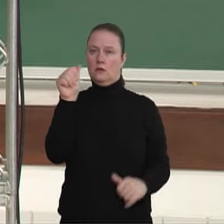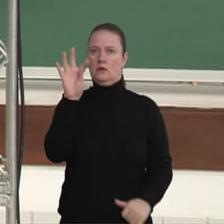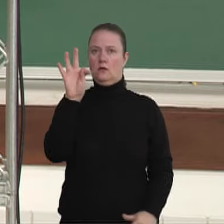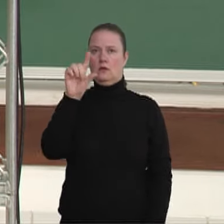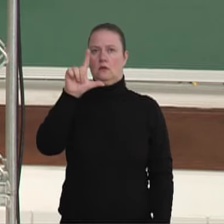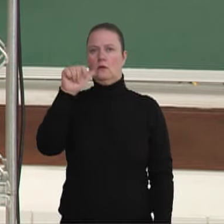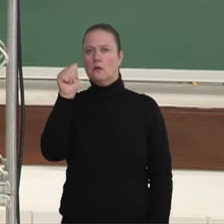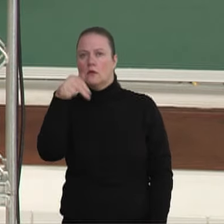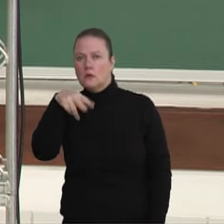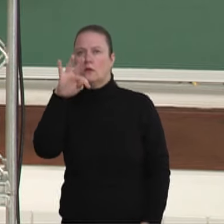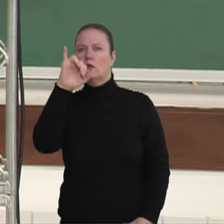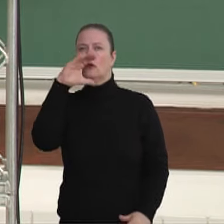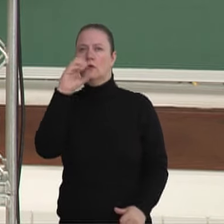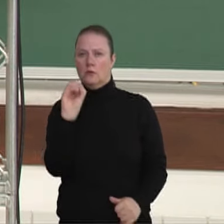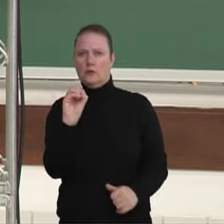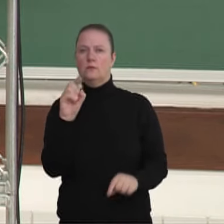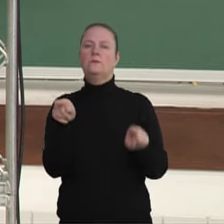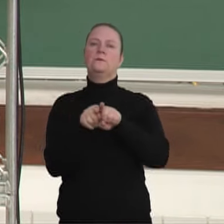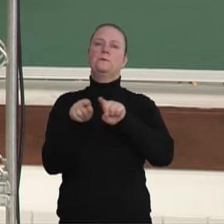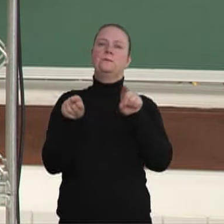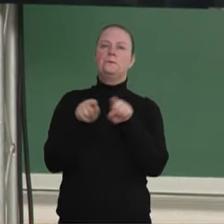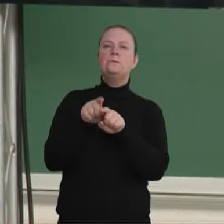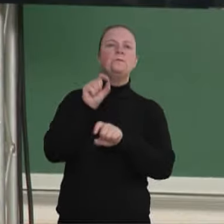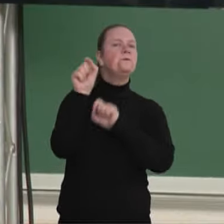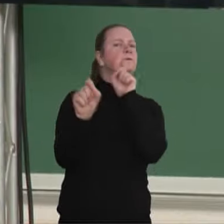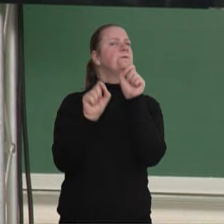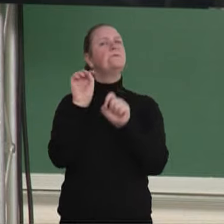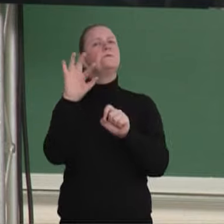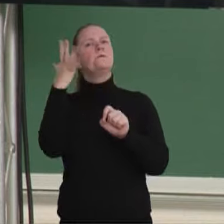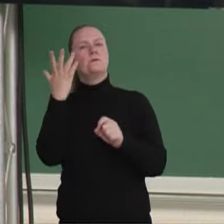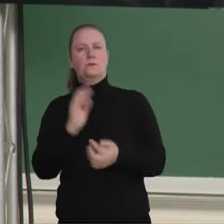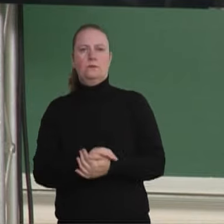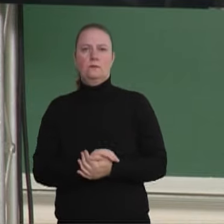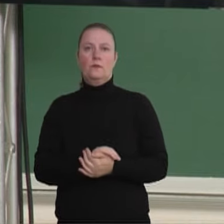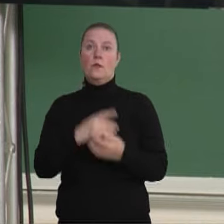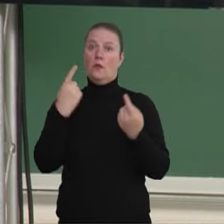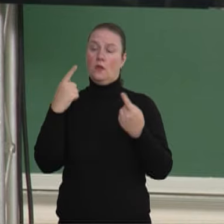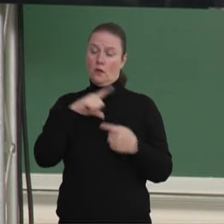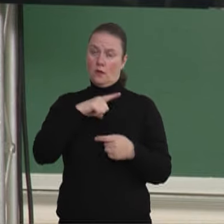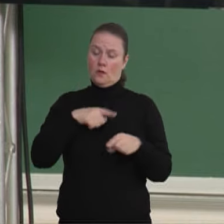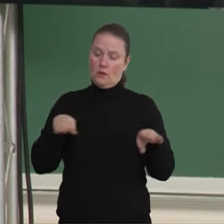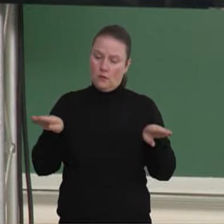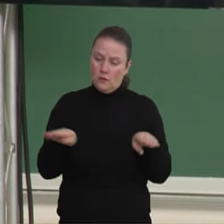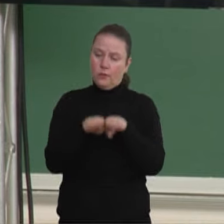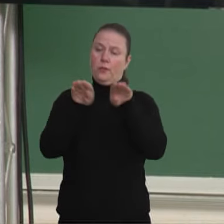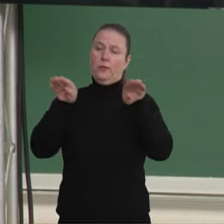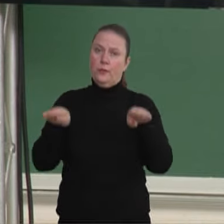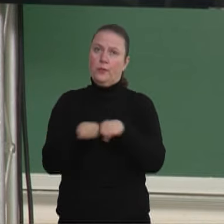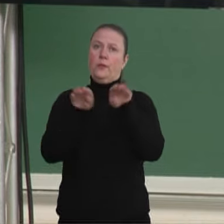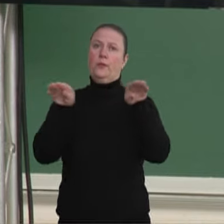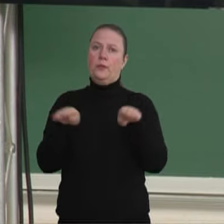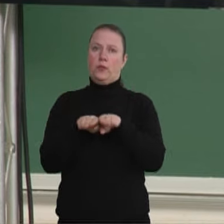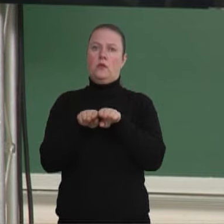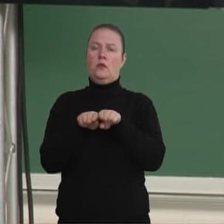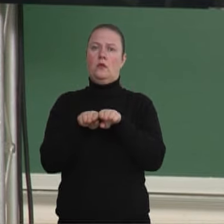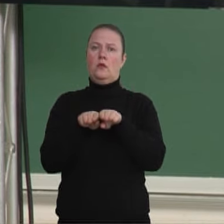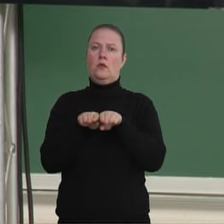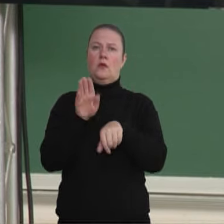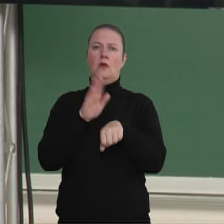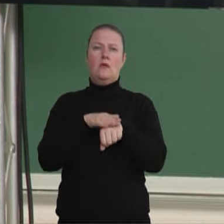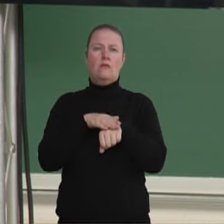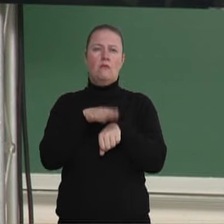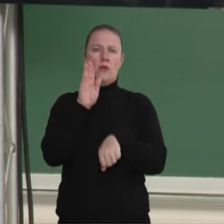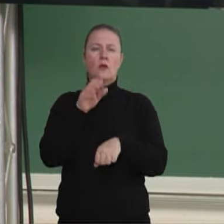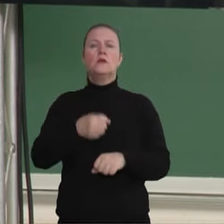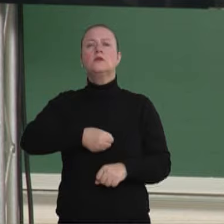lado, temos zonas de subducção, onde o que acontece? Temos assim, placa continental que colide com placa continental, a mais antiga e a